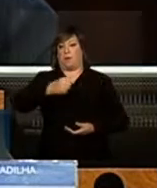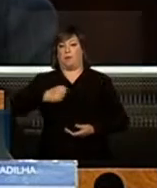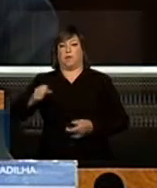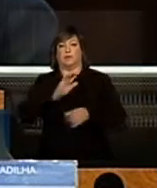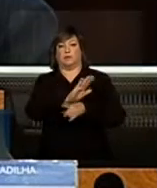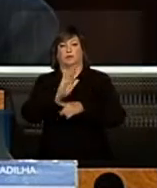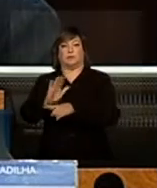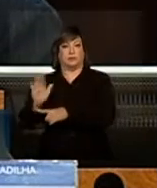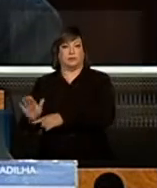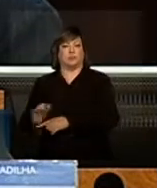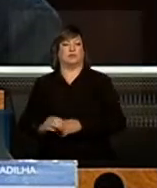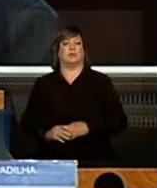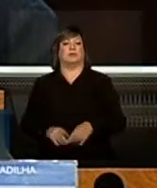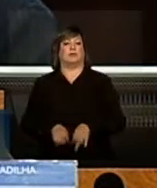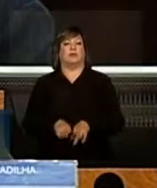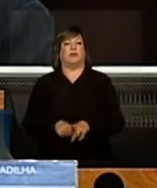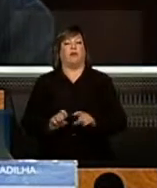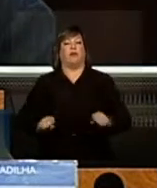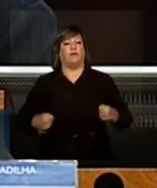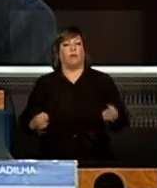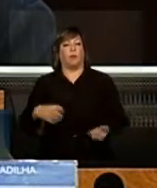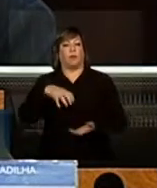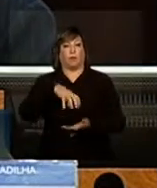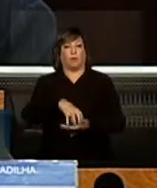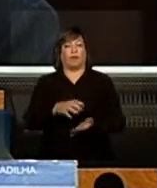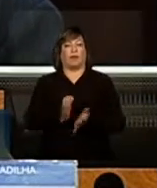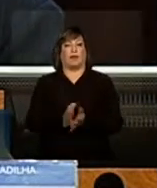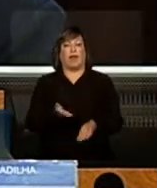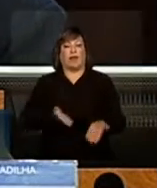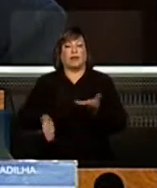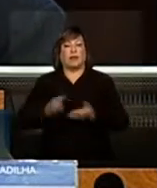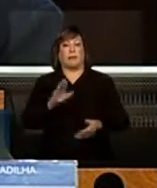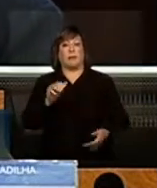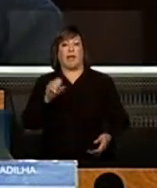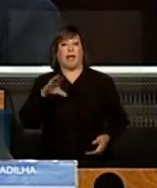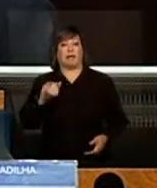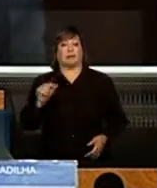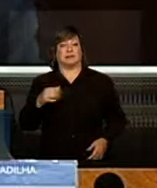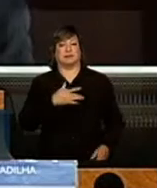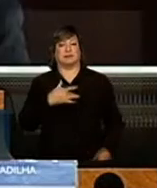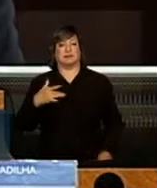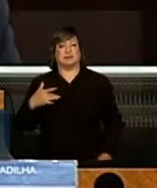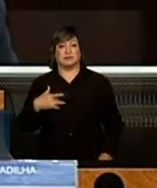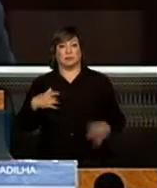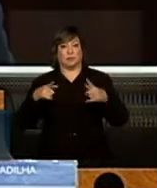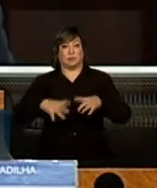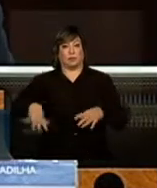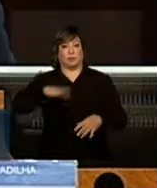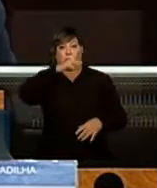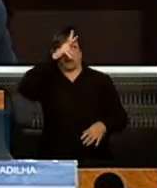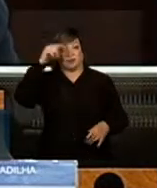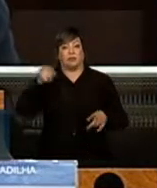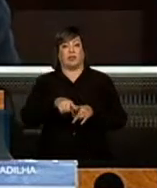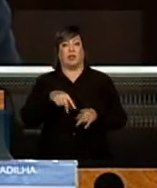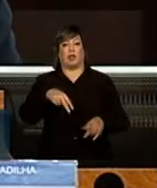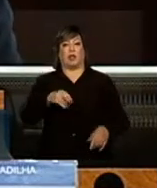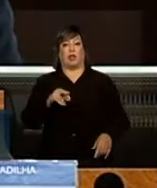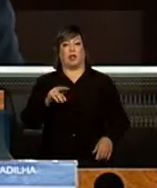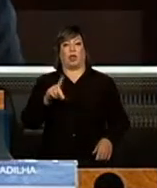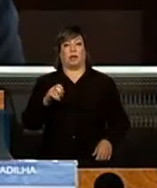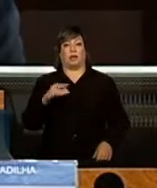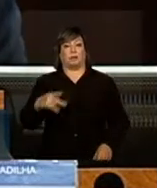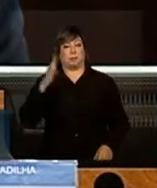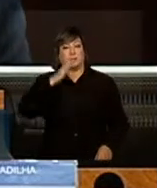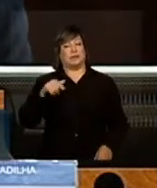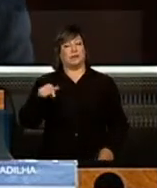fortalecer a equipe de atenção básica, fortalecer a ideia da atenção básica de saúde para a região Amazônica e Nordeste brasileiros é o que